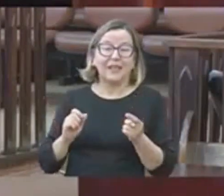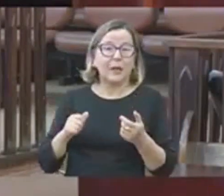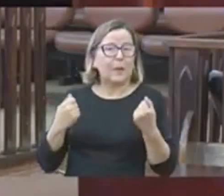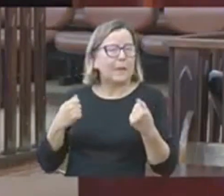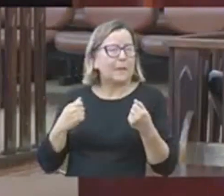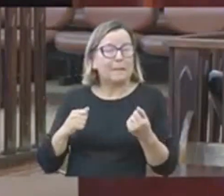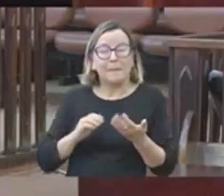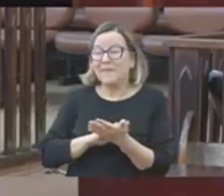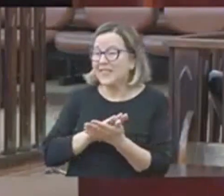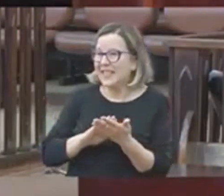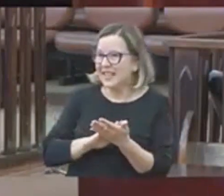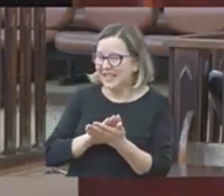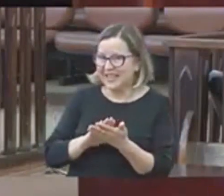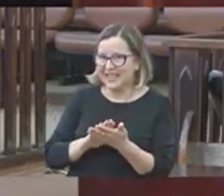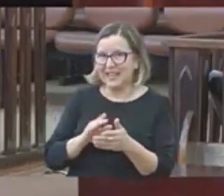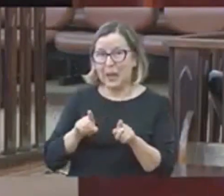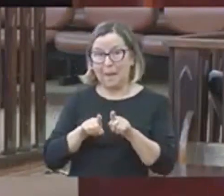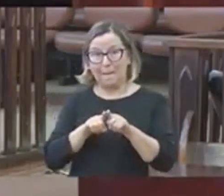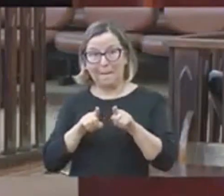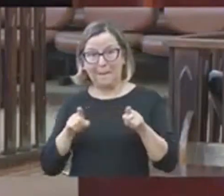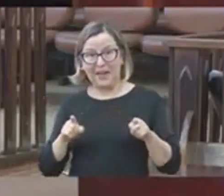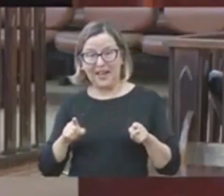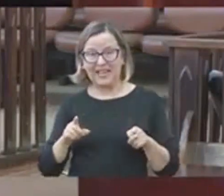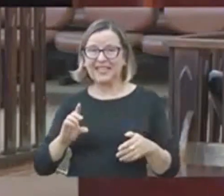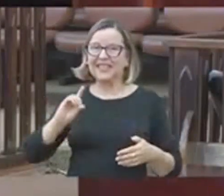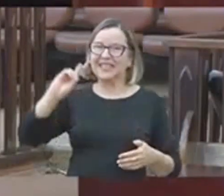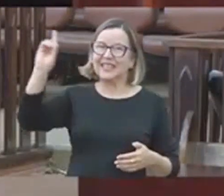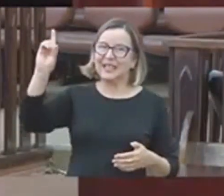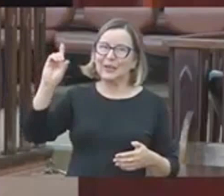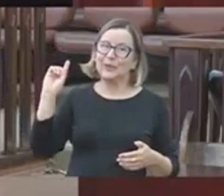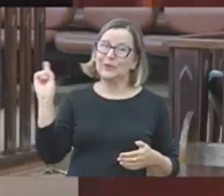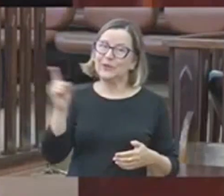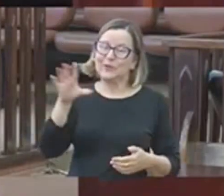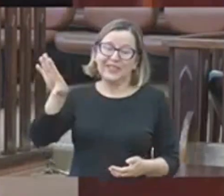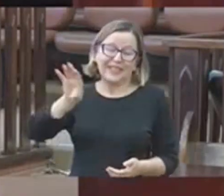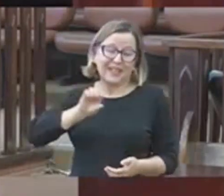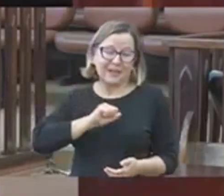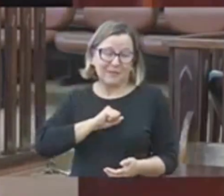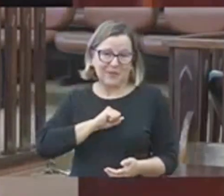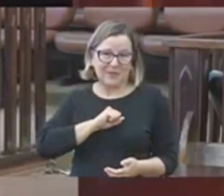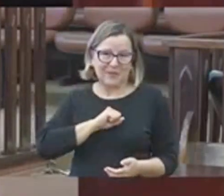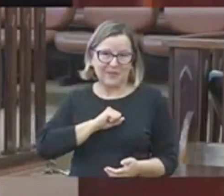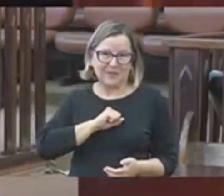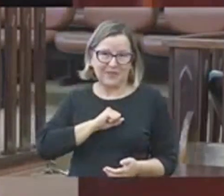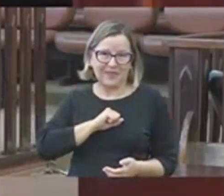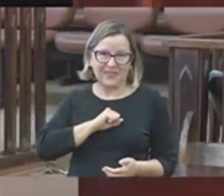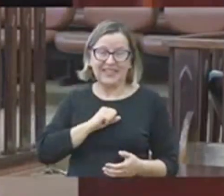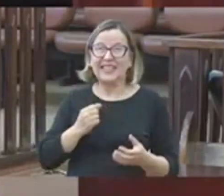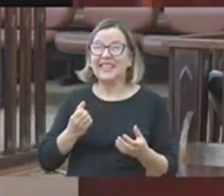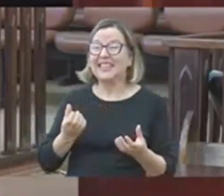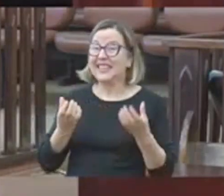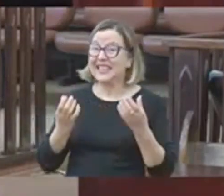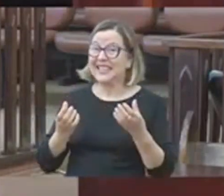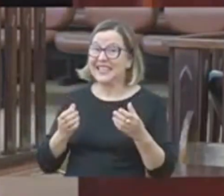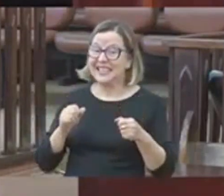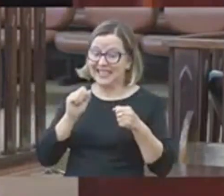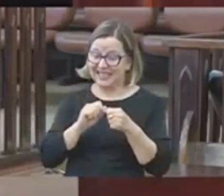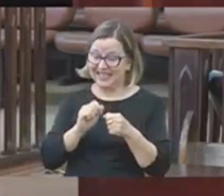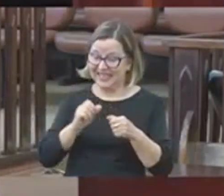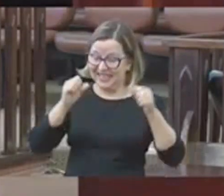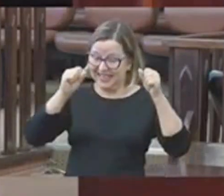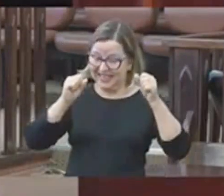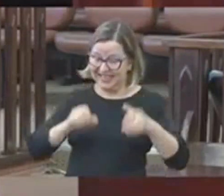entanto, em sua suficiência, ele nos amou e decidiu criar para si mesmo um